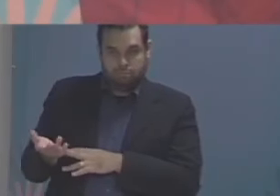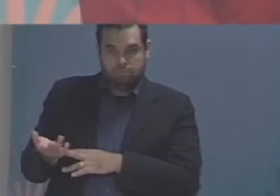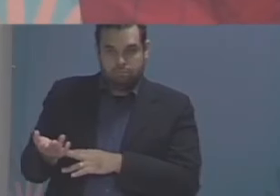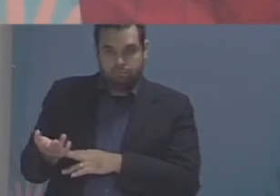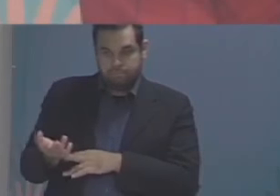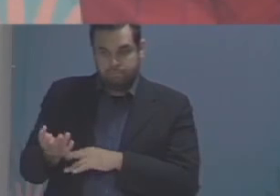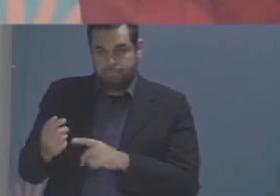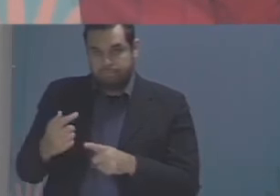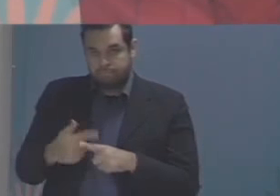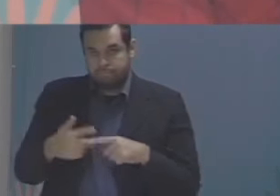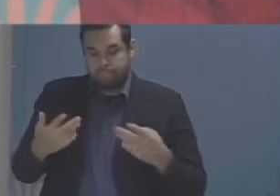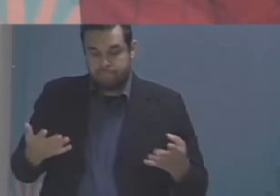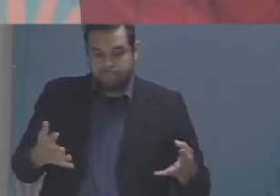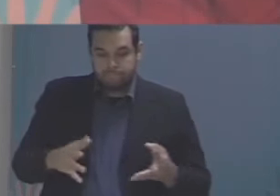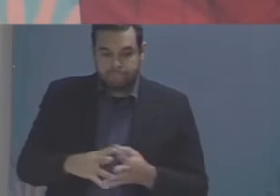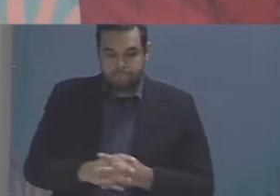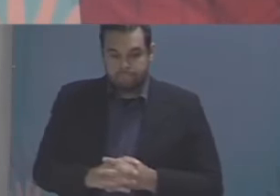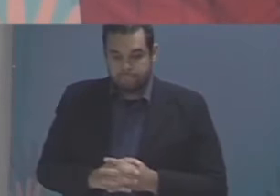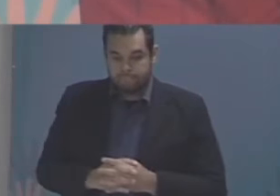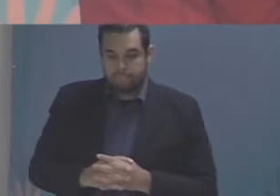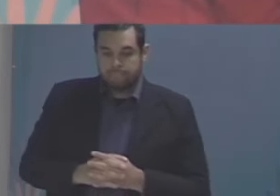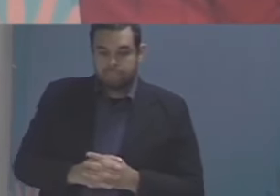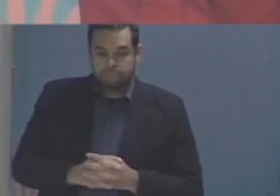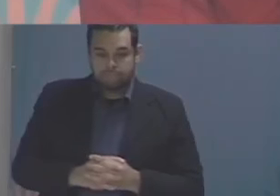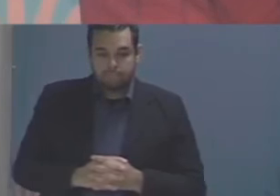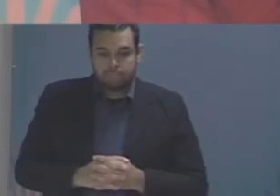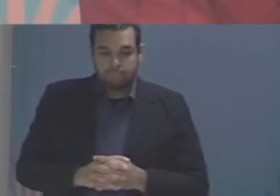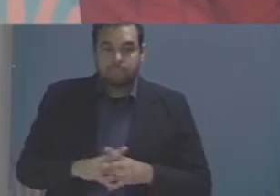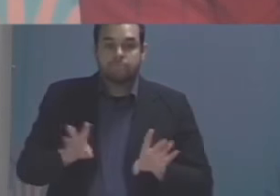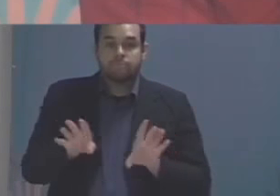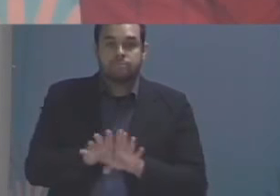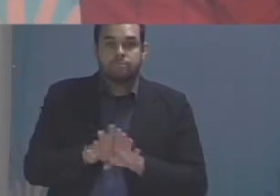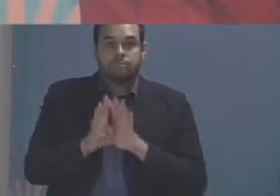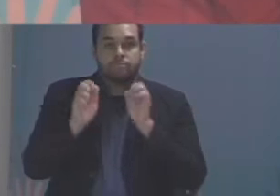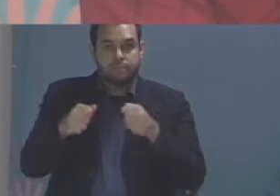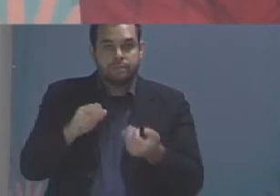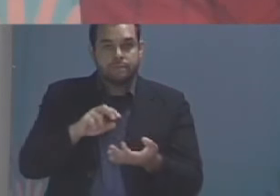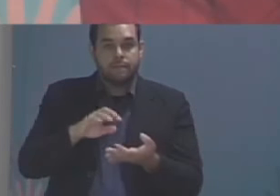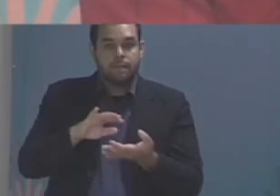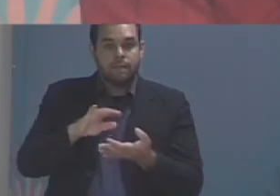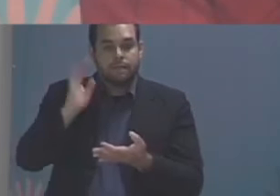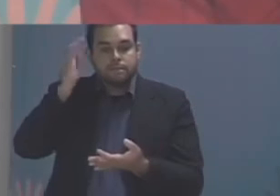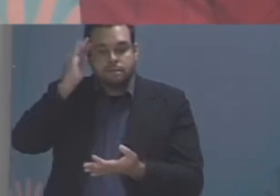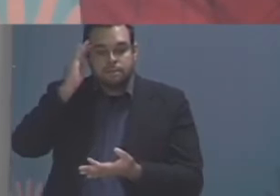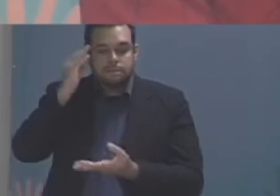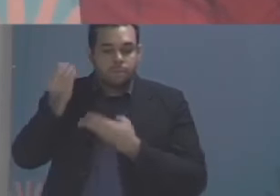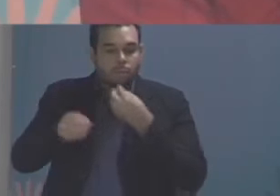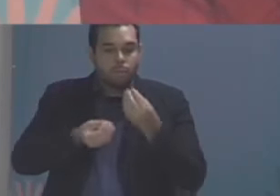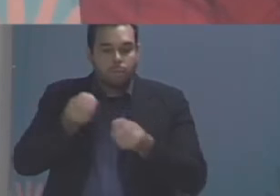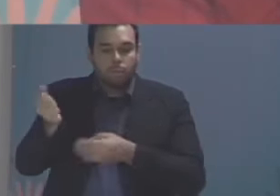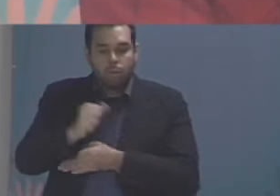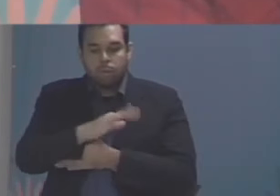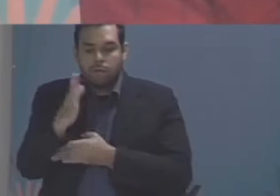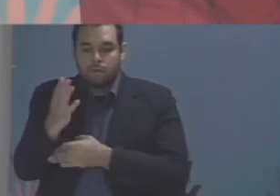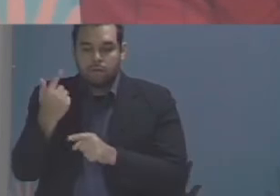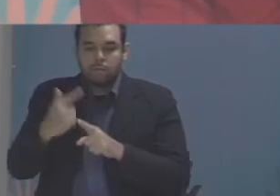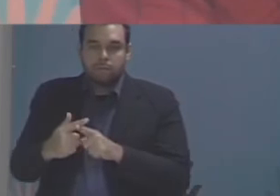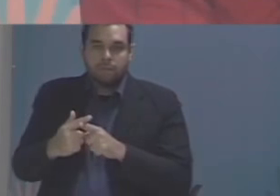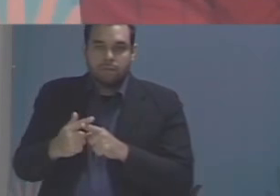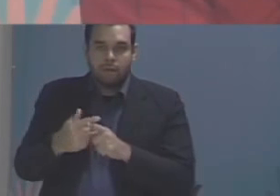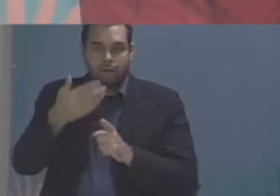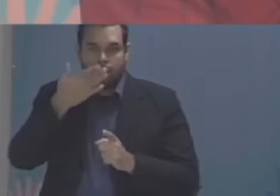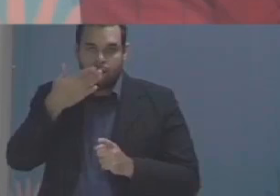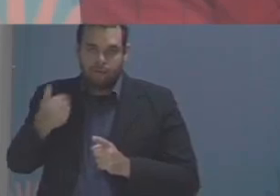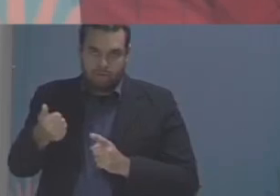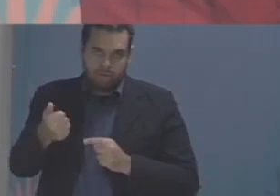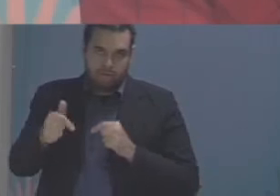percentuais, né? E uma das possíveis interpretações disso é exatamente pela eficácia do modelo que